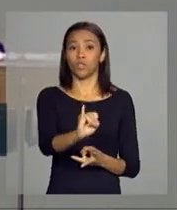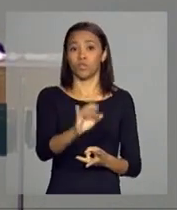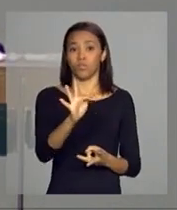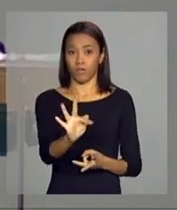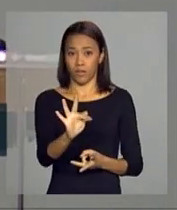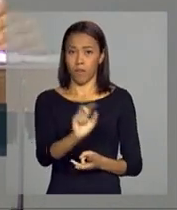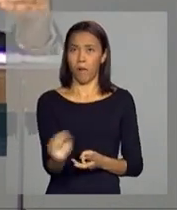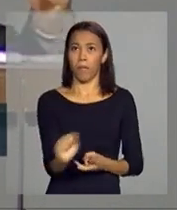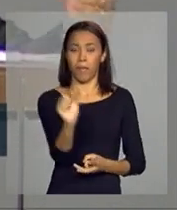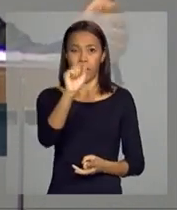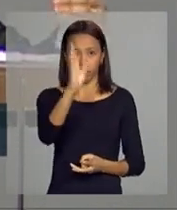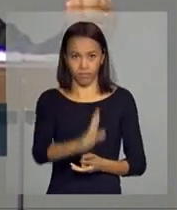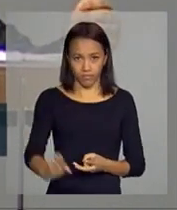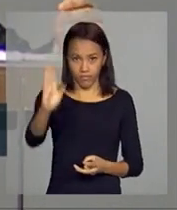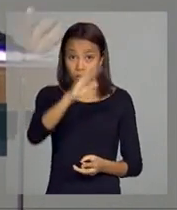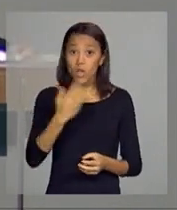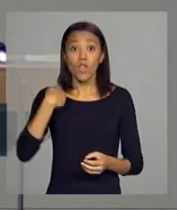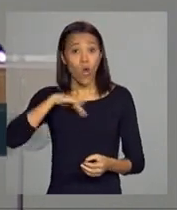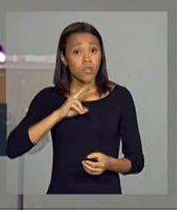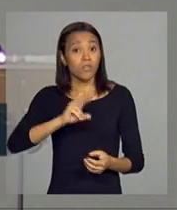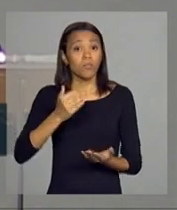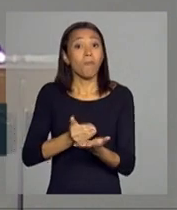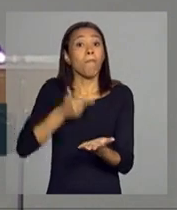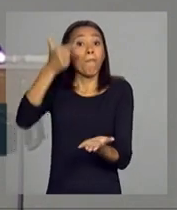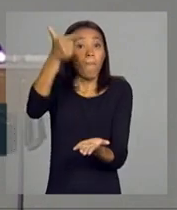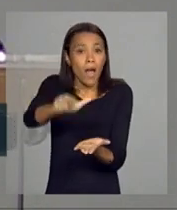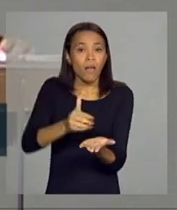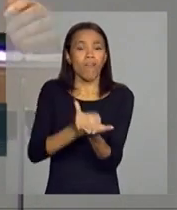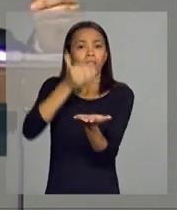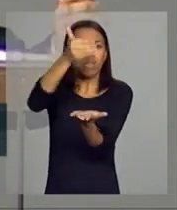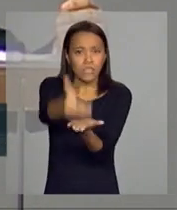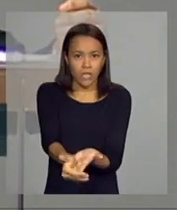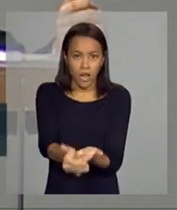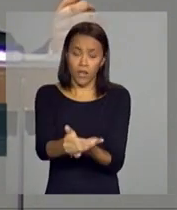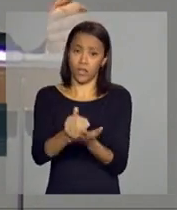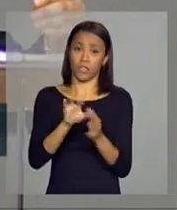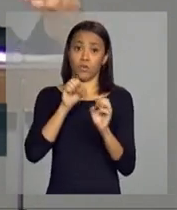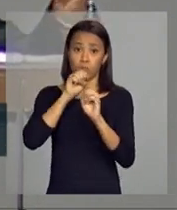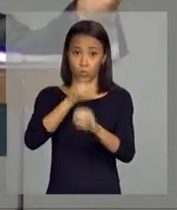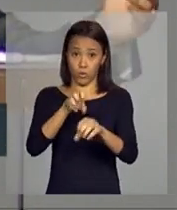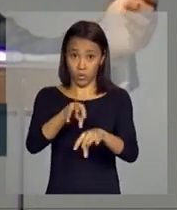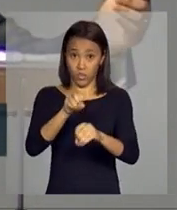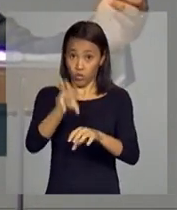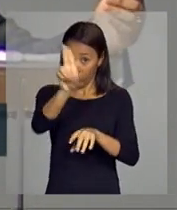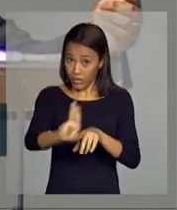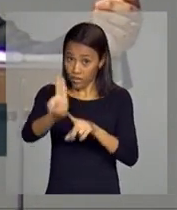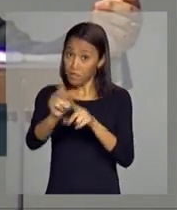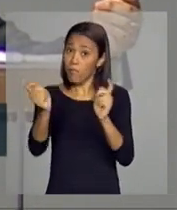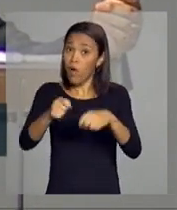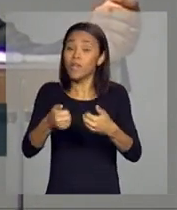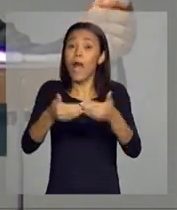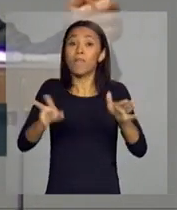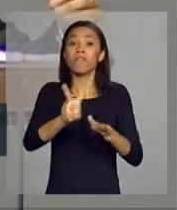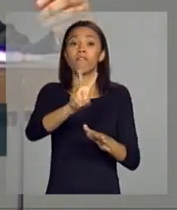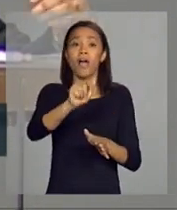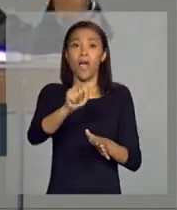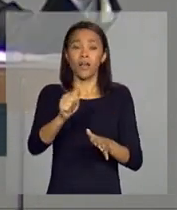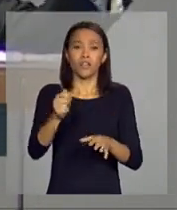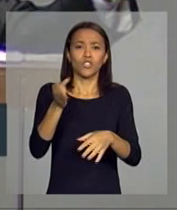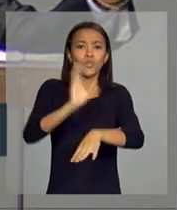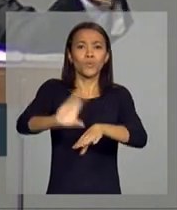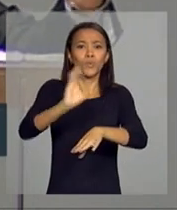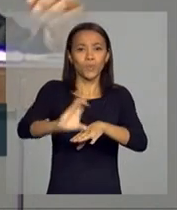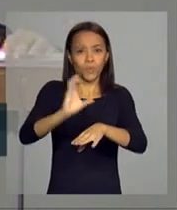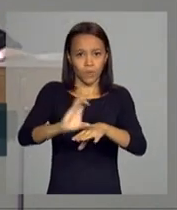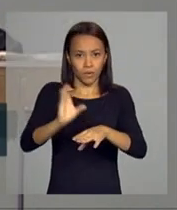E agora nós vamos avançar também para que as instituições de educação superior possam oferecer vagas de cursos técnicos para que nós possamos